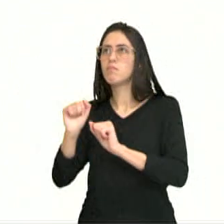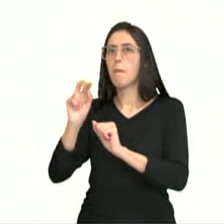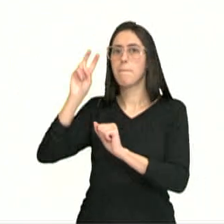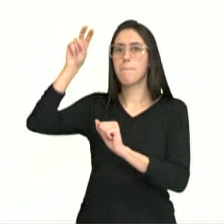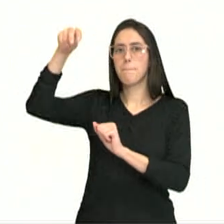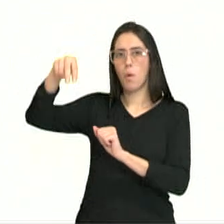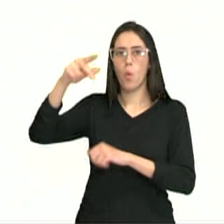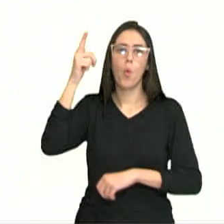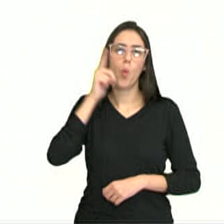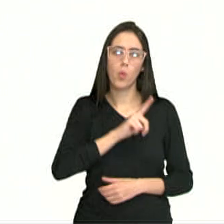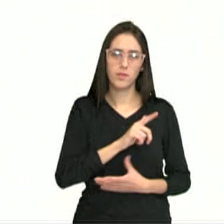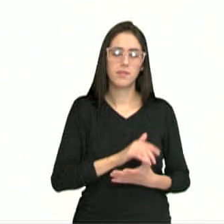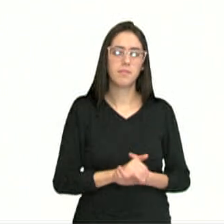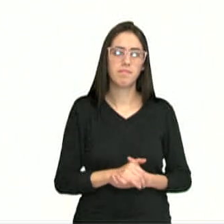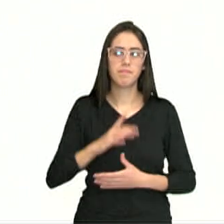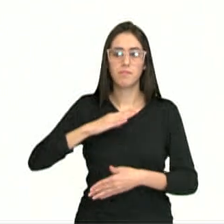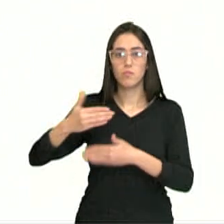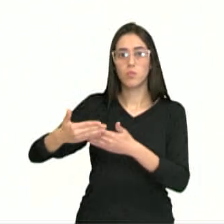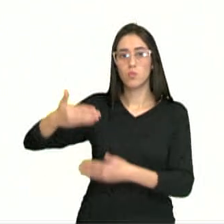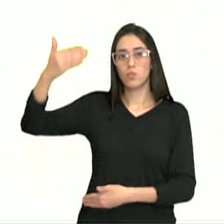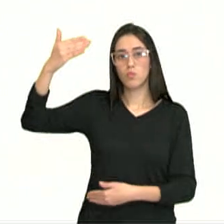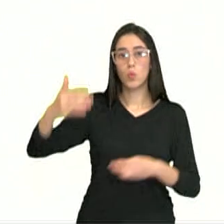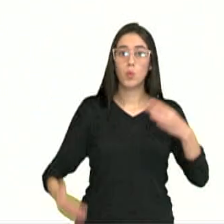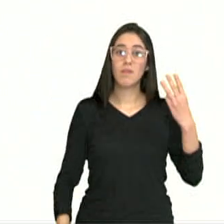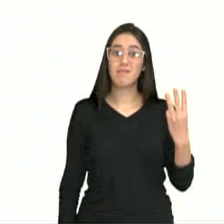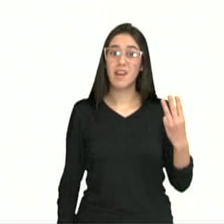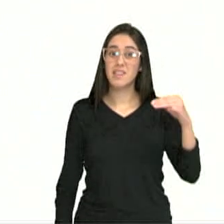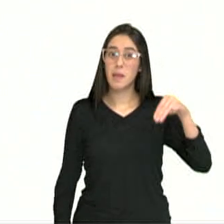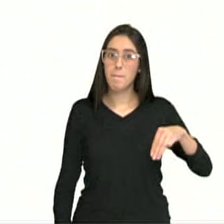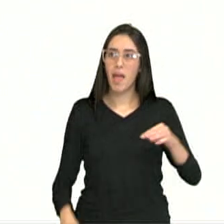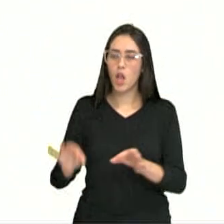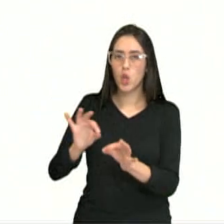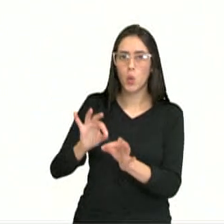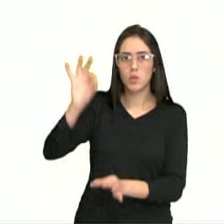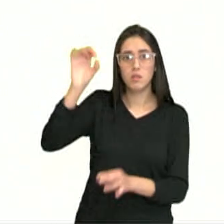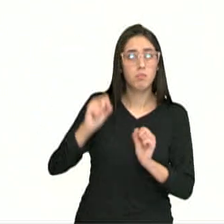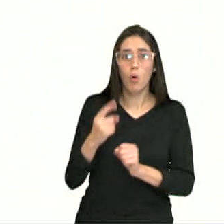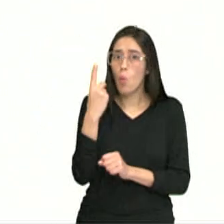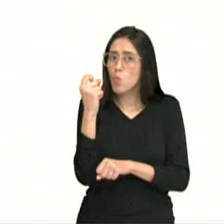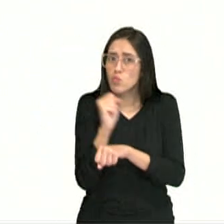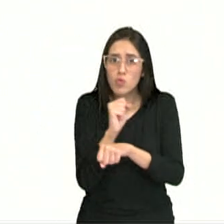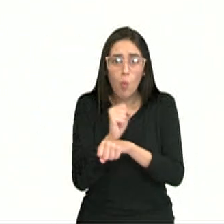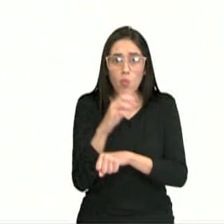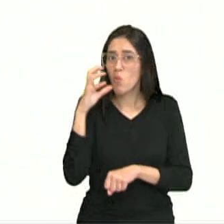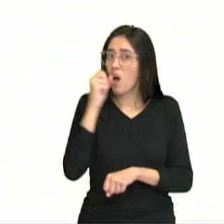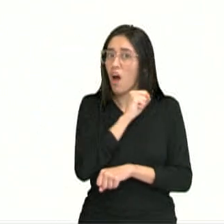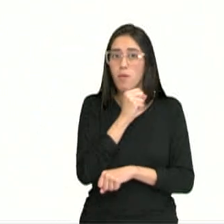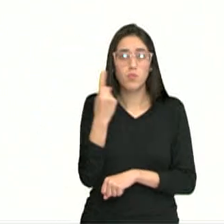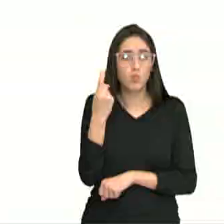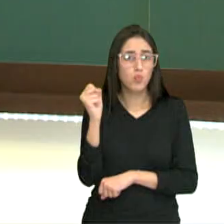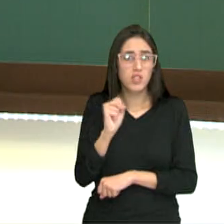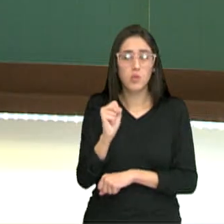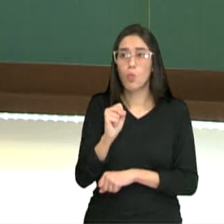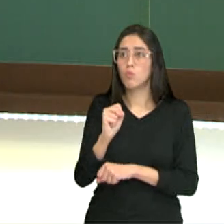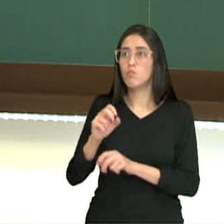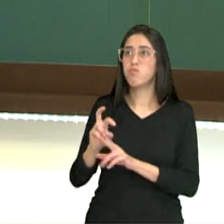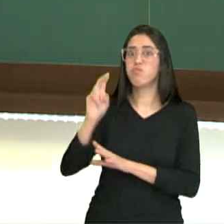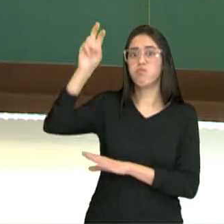vertical. Um muro de 3 metros, por exemplo, pode ser escalado em 1 segundo, dependendo da habilidade,